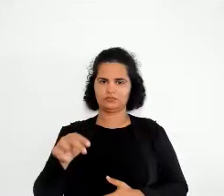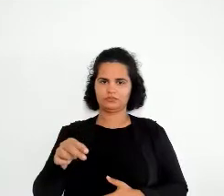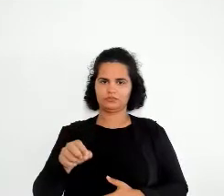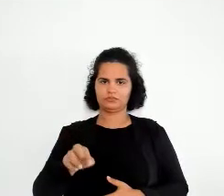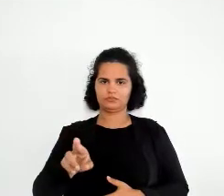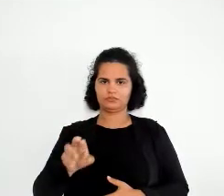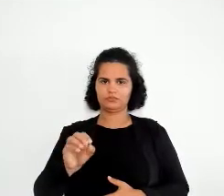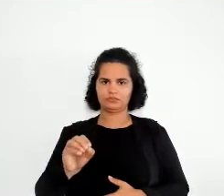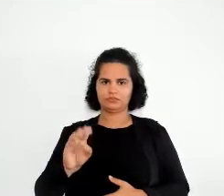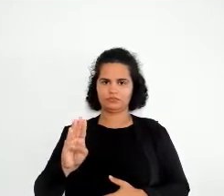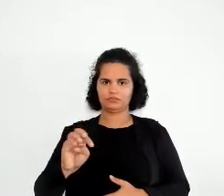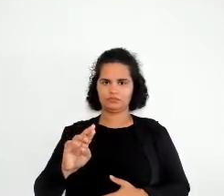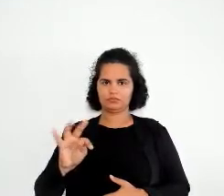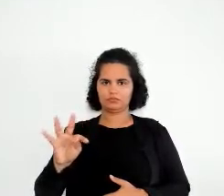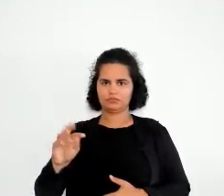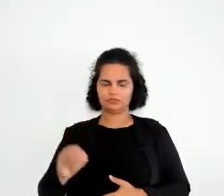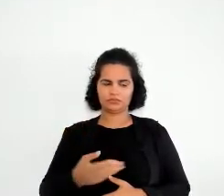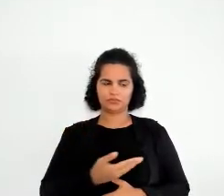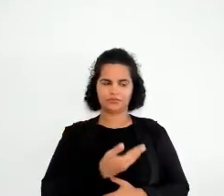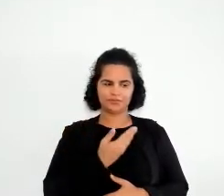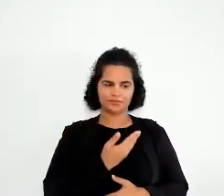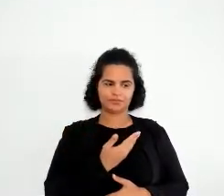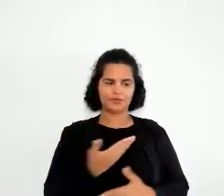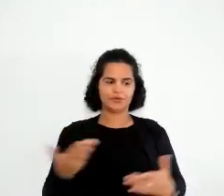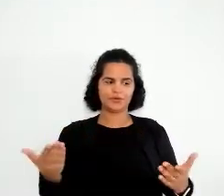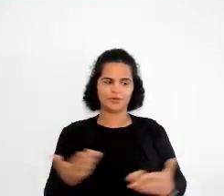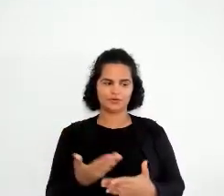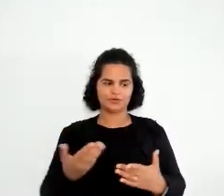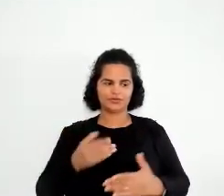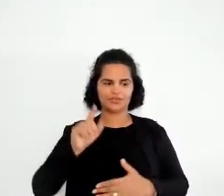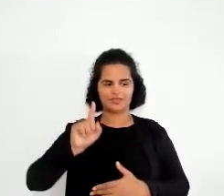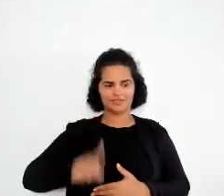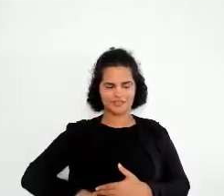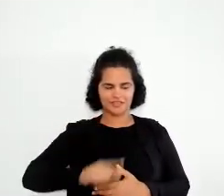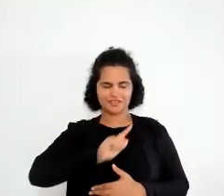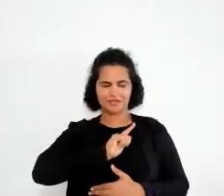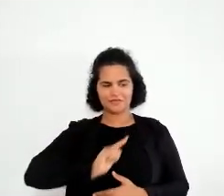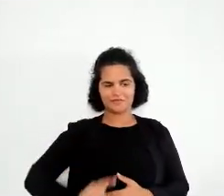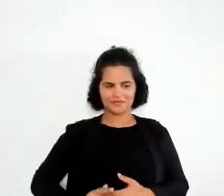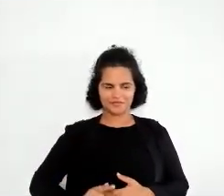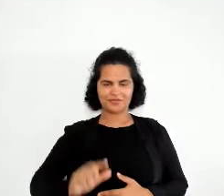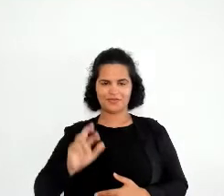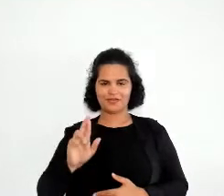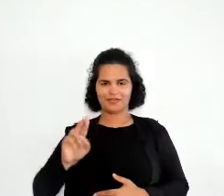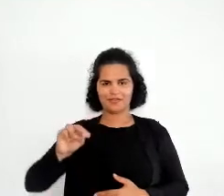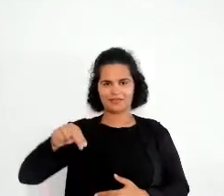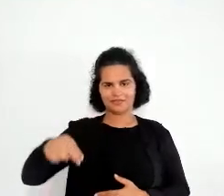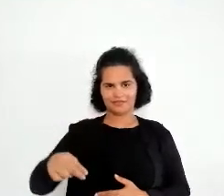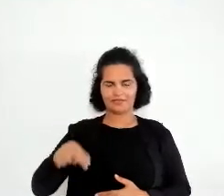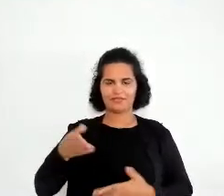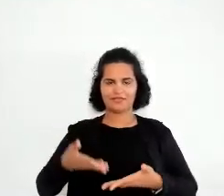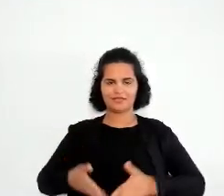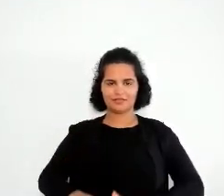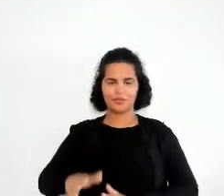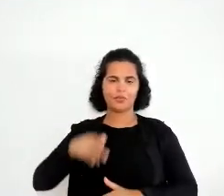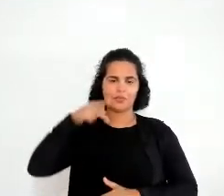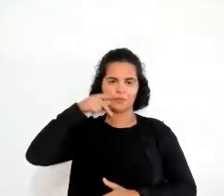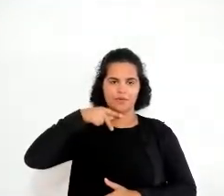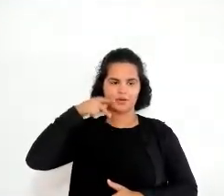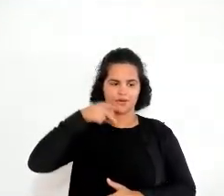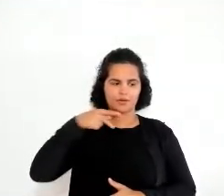Fátima Bezerra é a atual governadora do Rio Grande do Norte. Ela nasceu em Nova Palmeira, na Paraíba. Filiada ao PT